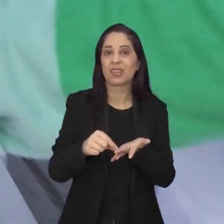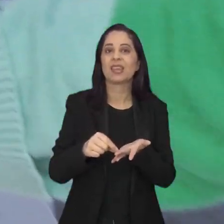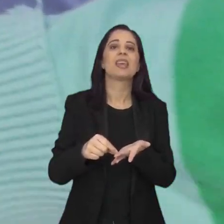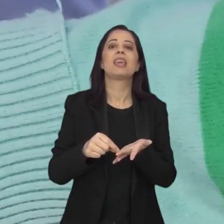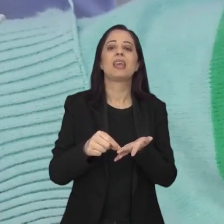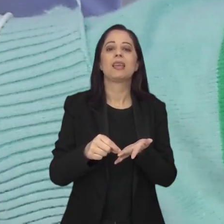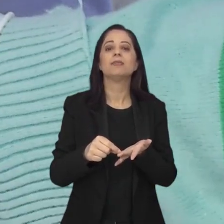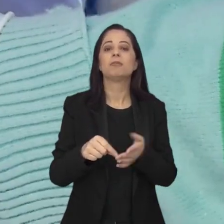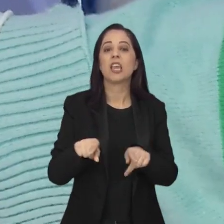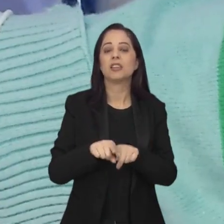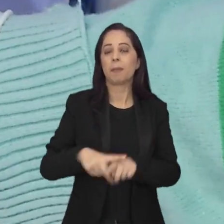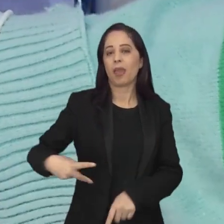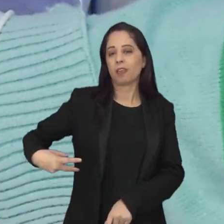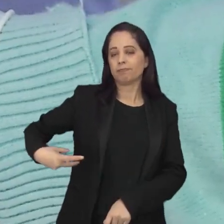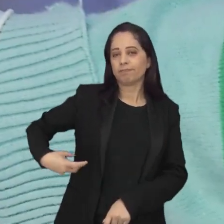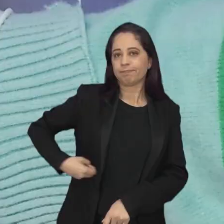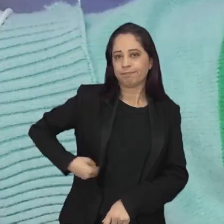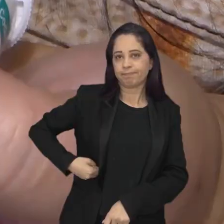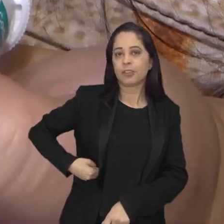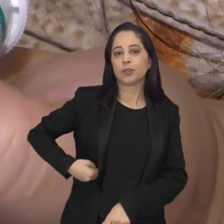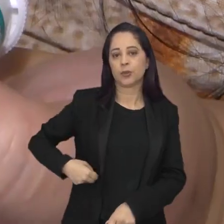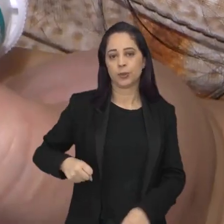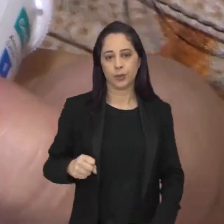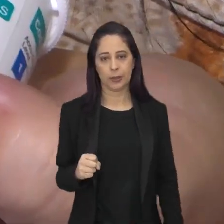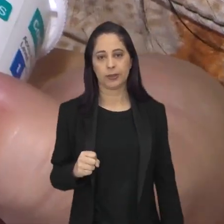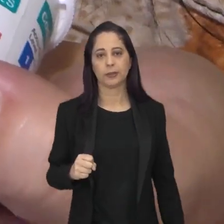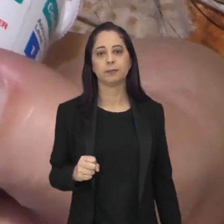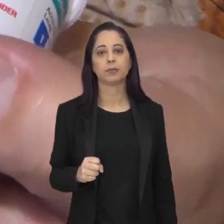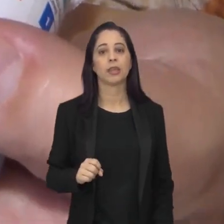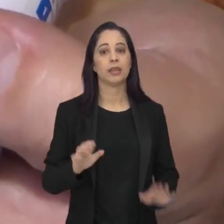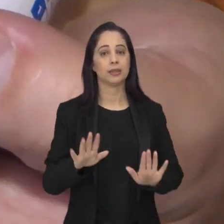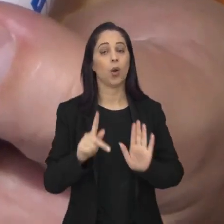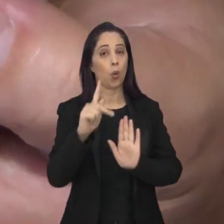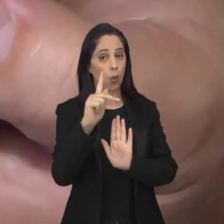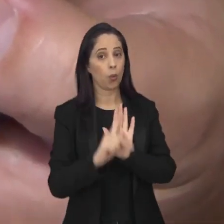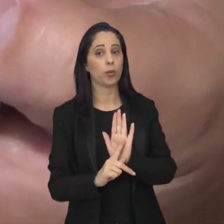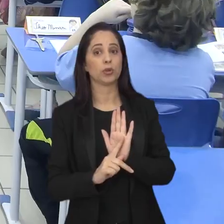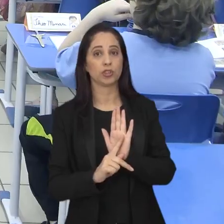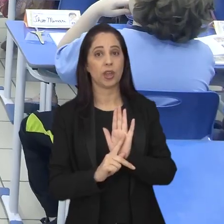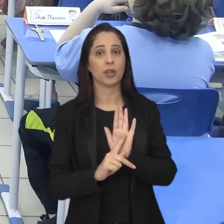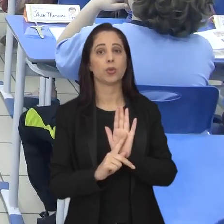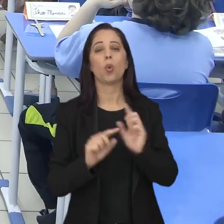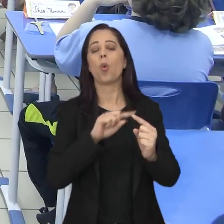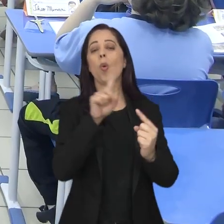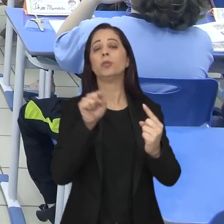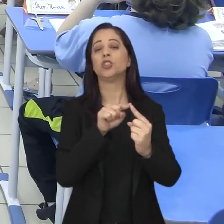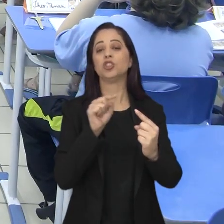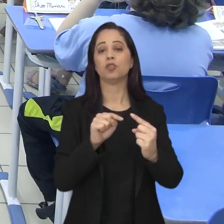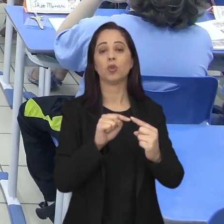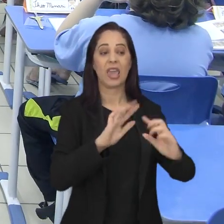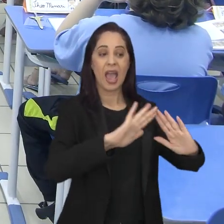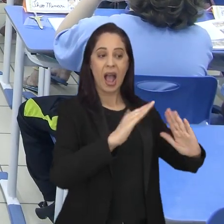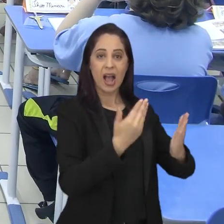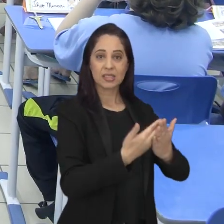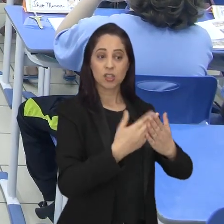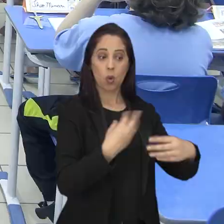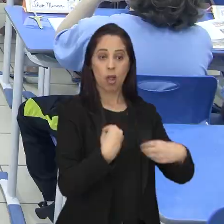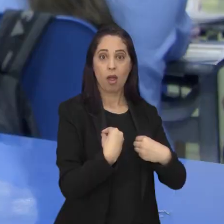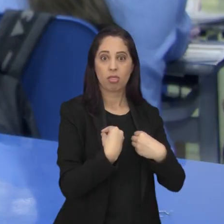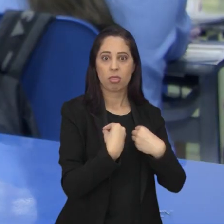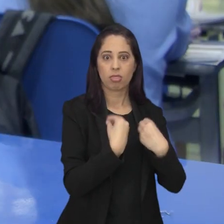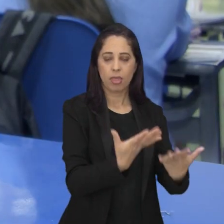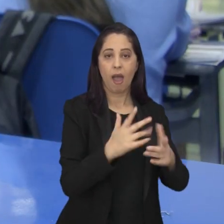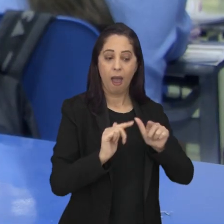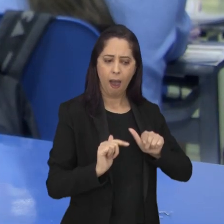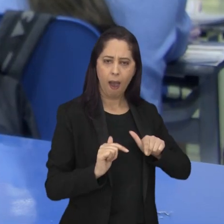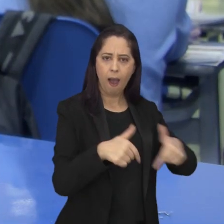medição constante da taxa de glicose no sangue e a aplicação de doses de insulina. Assim, o projeto sugere que as escolas garantam